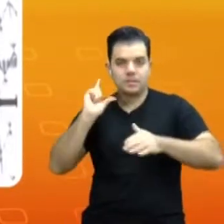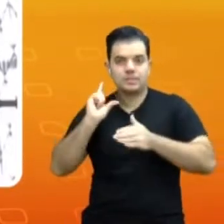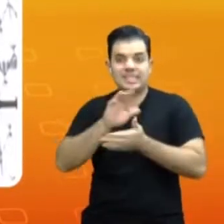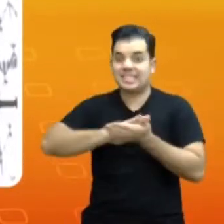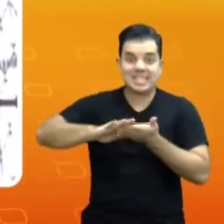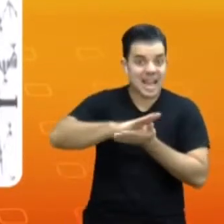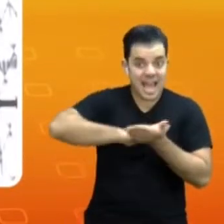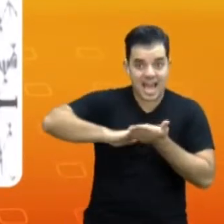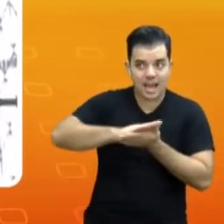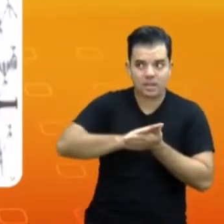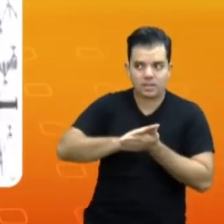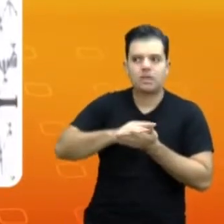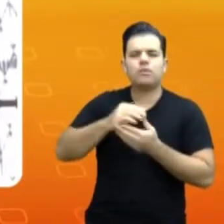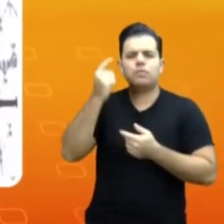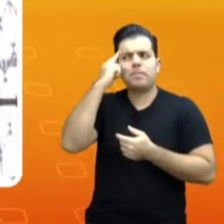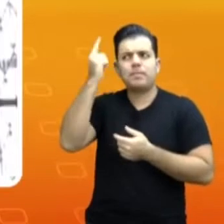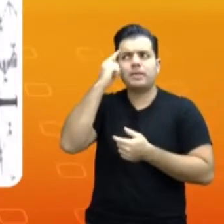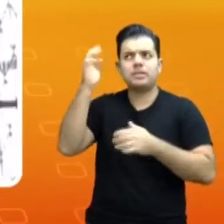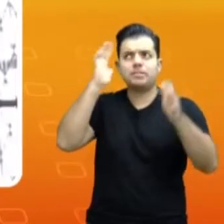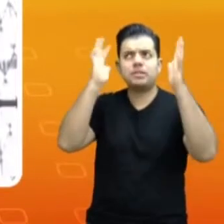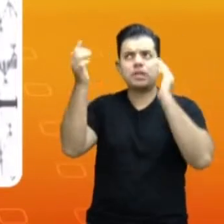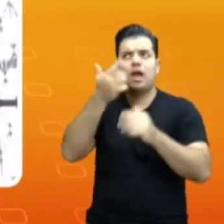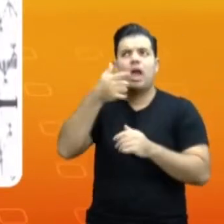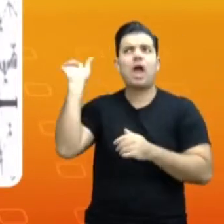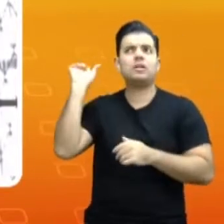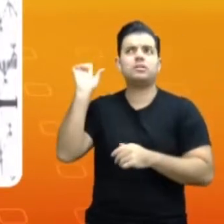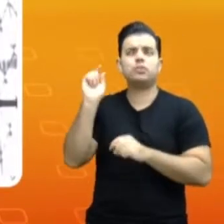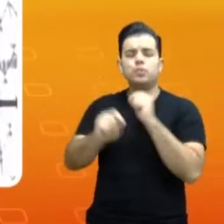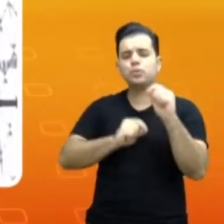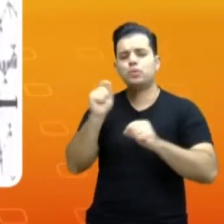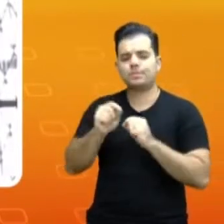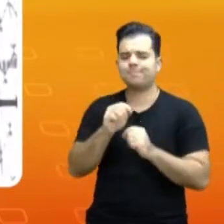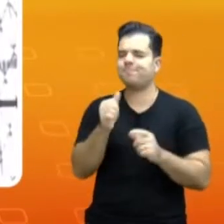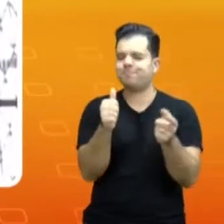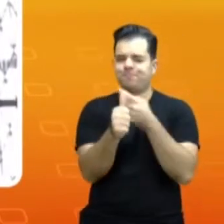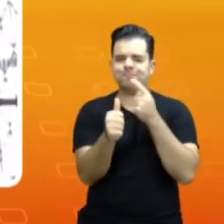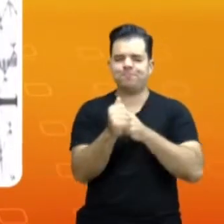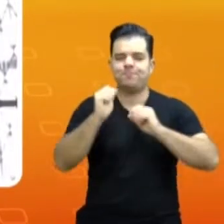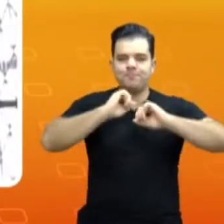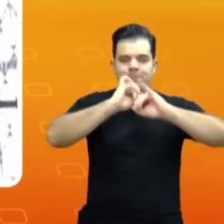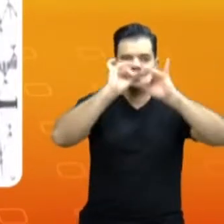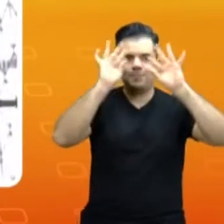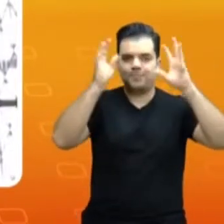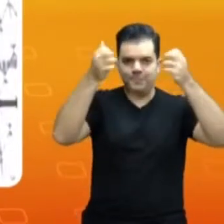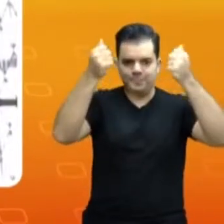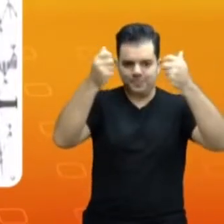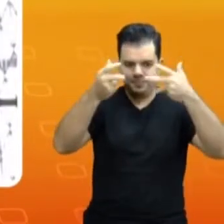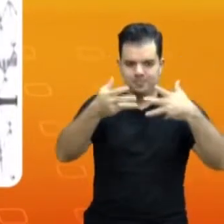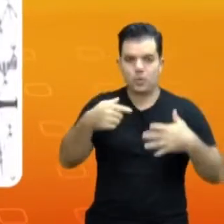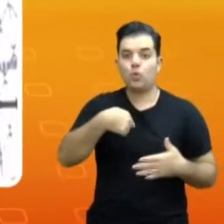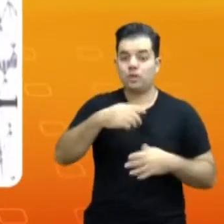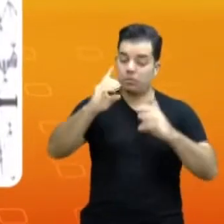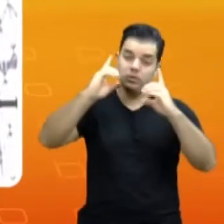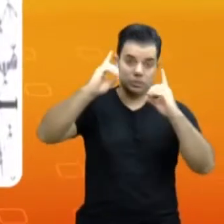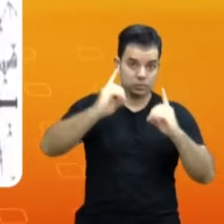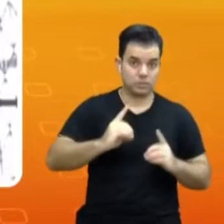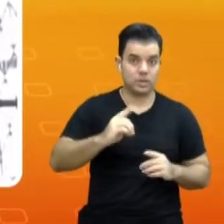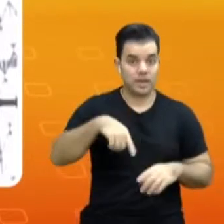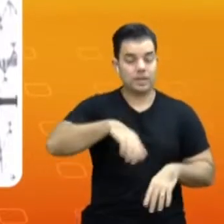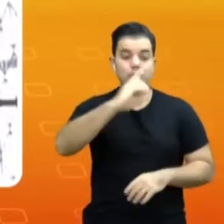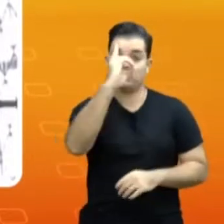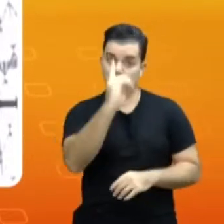da Covid-19? Não, perfeito, cara. Primeiro, um breve esclarecimento, né? Hoje eu estou como diretor